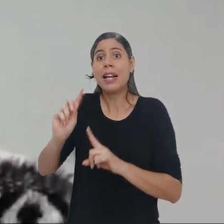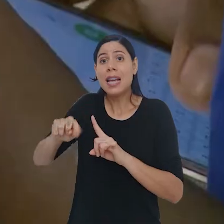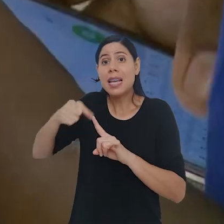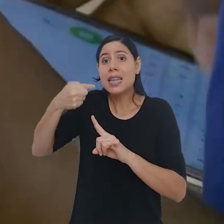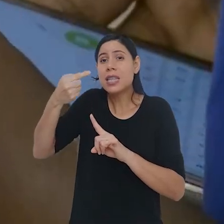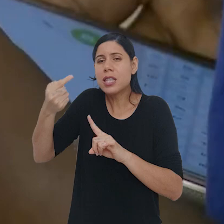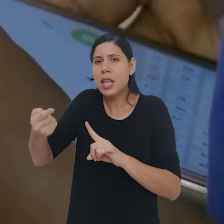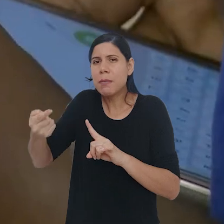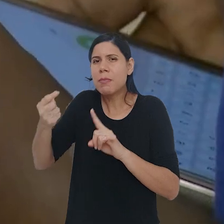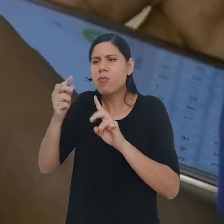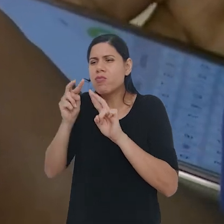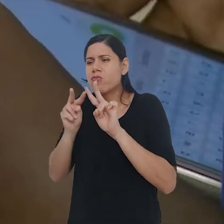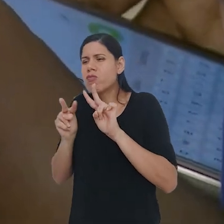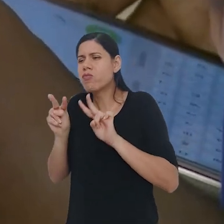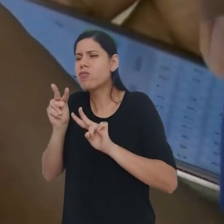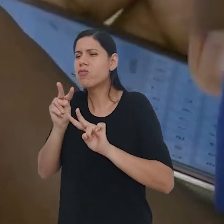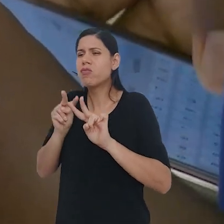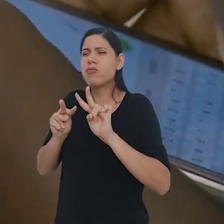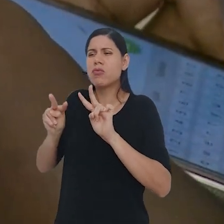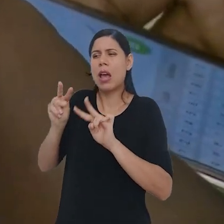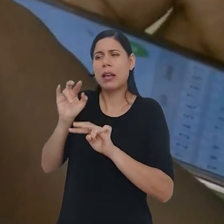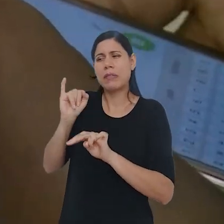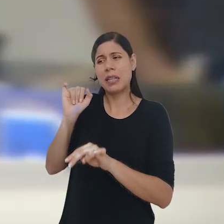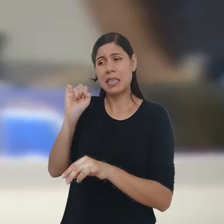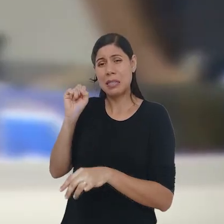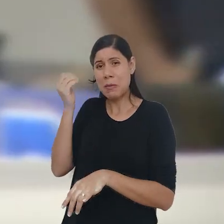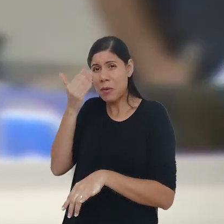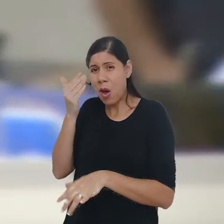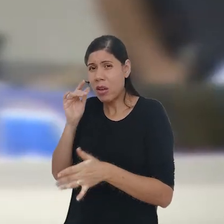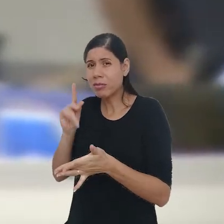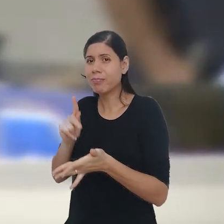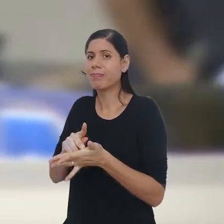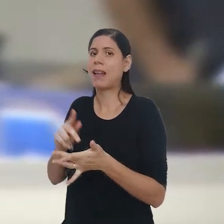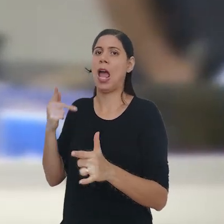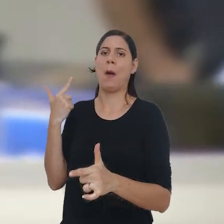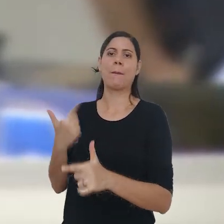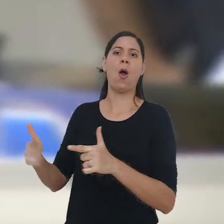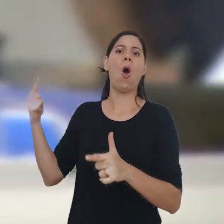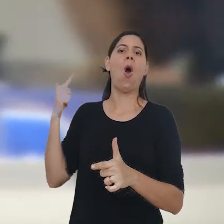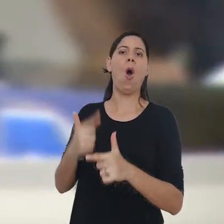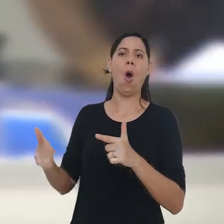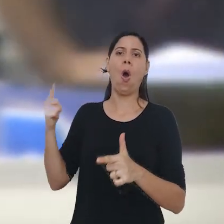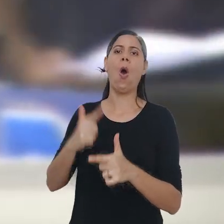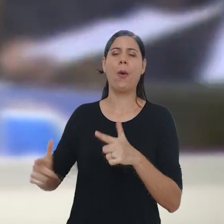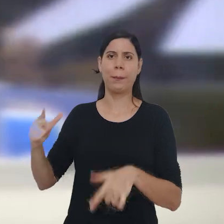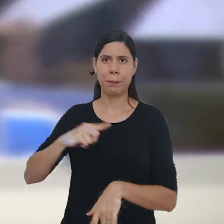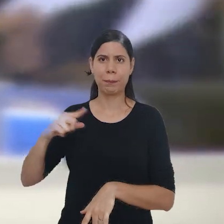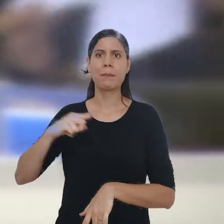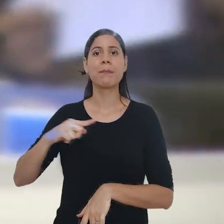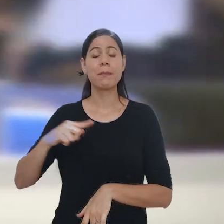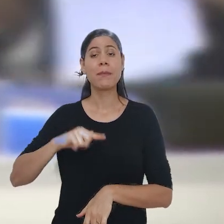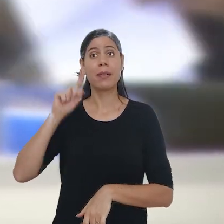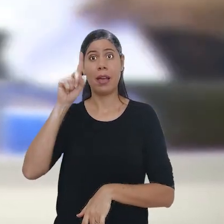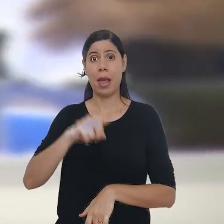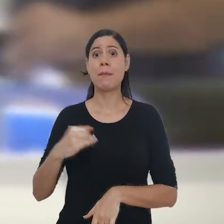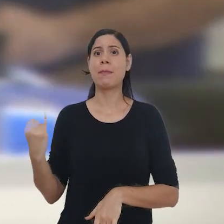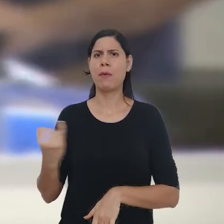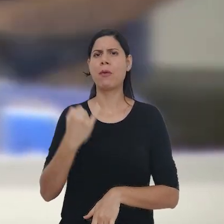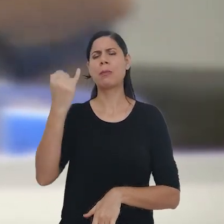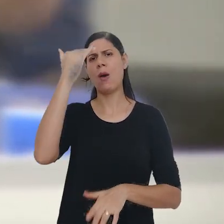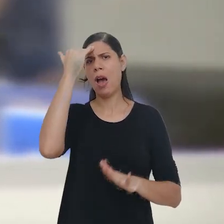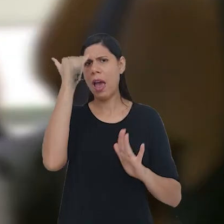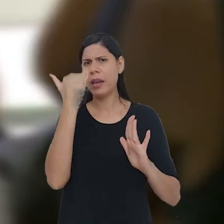nenhum. Agora, se o INSS, por algum motivo, concede a pensão por morte e depois é feito um pente